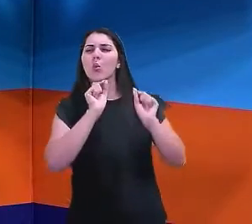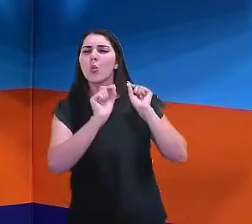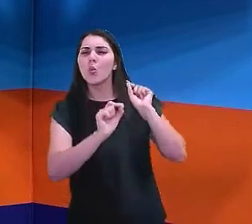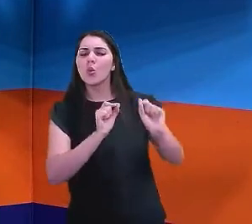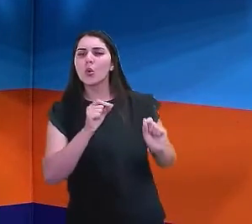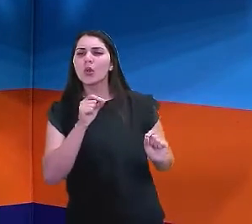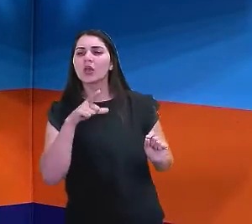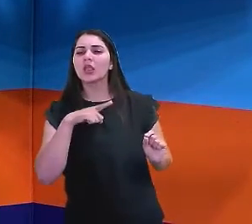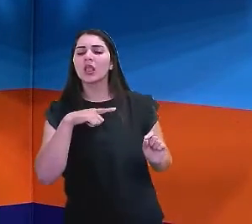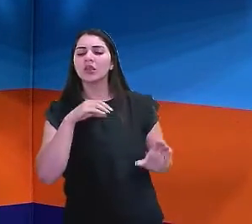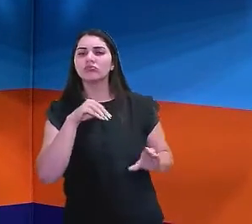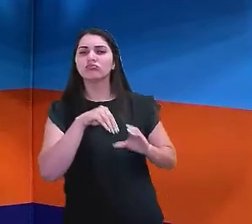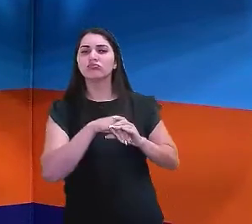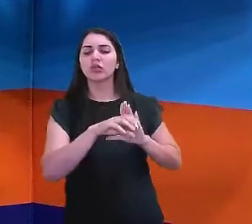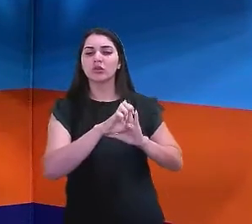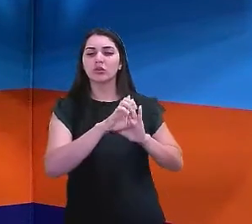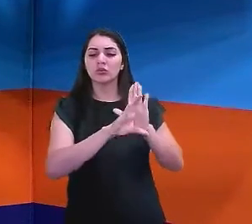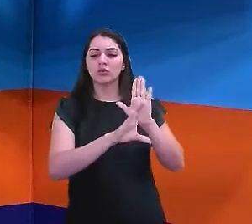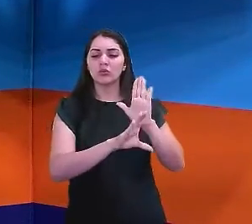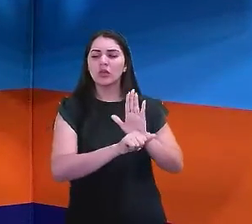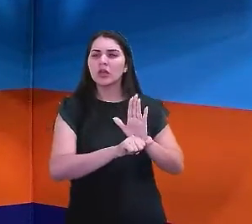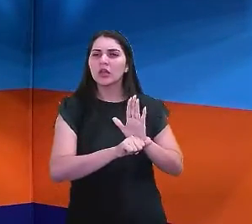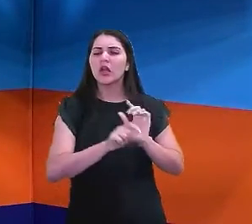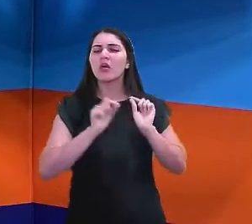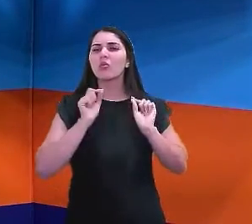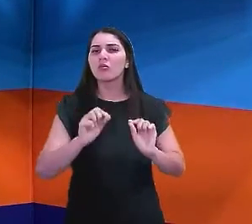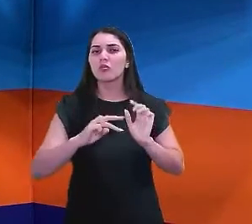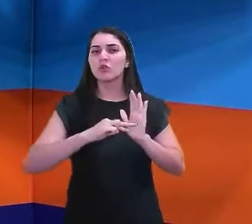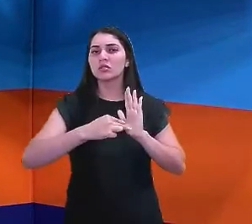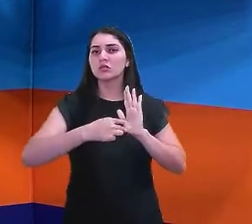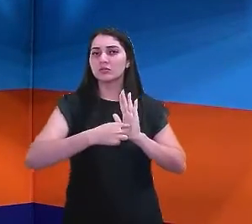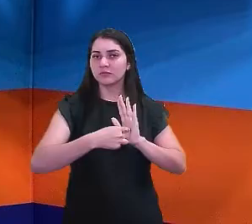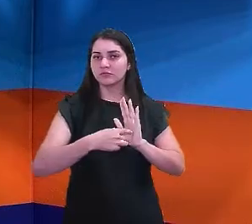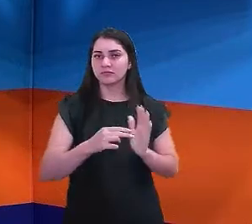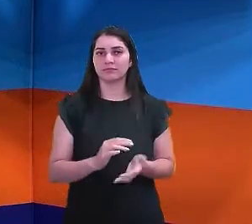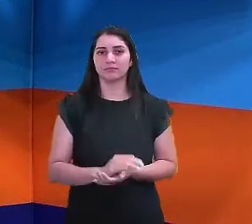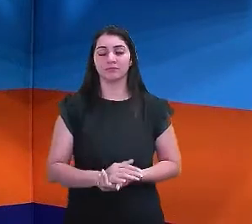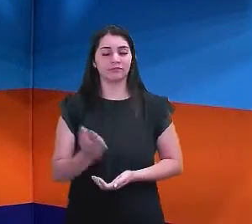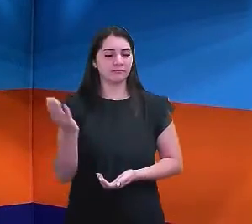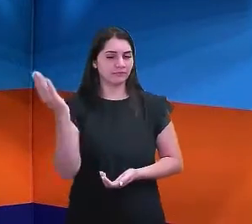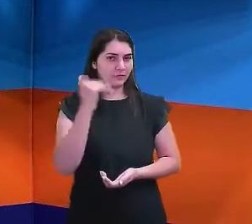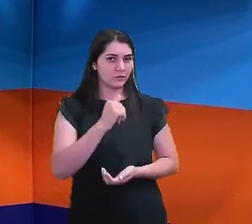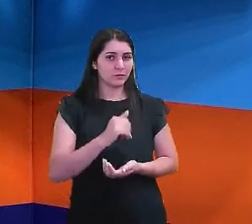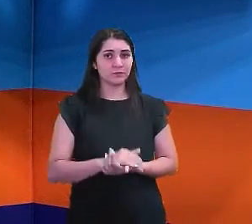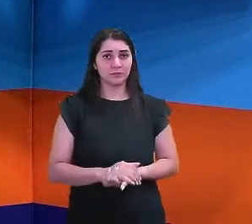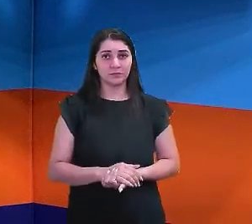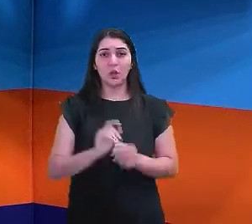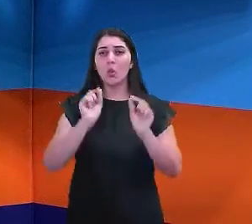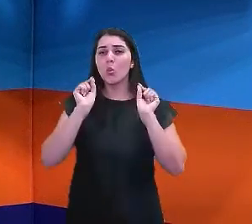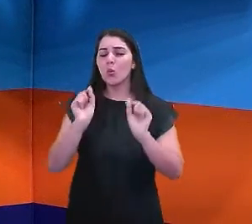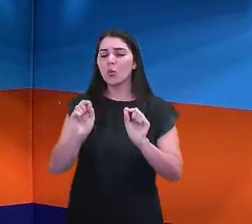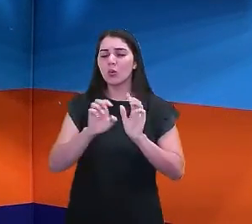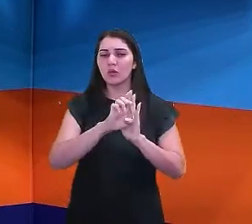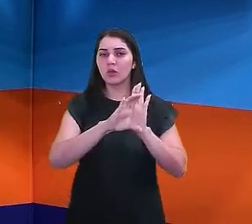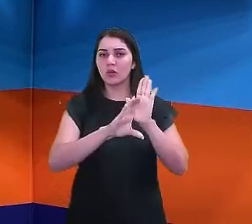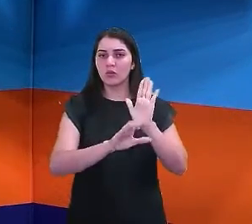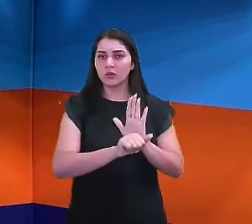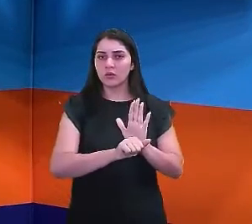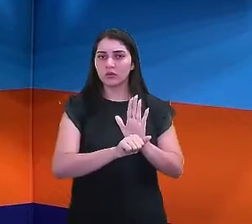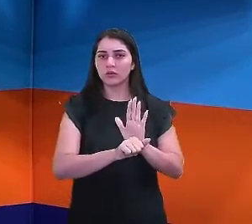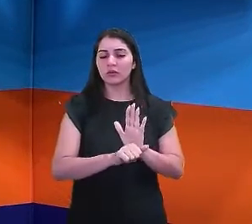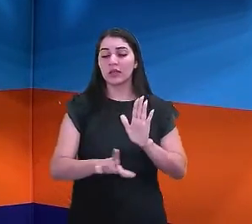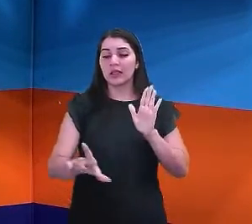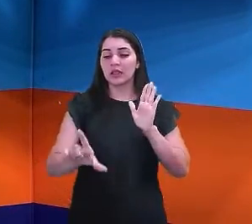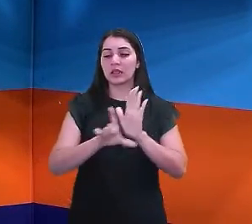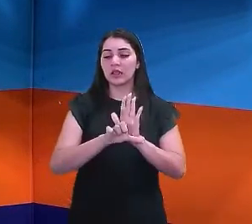tem nesse ECA? O que é o ECA? O que isso quer dizer, professora? Vamos lá. O que é o ECA?